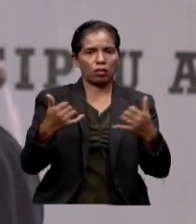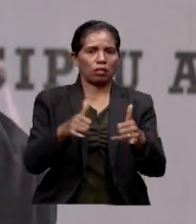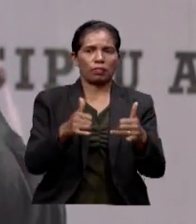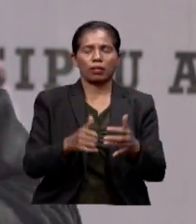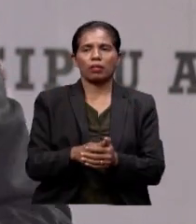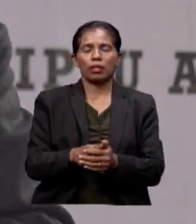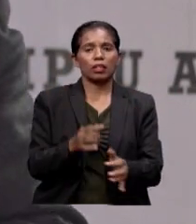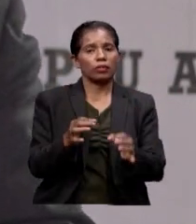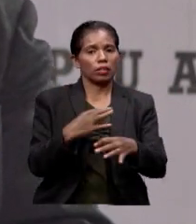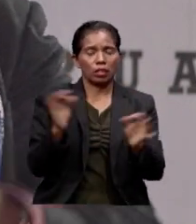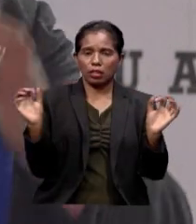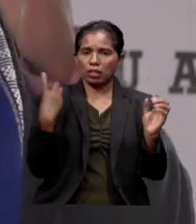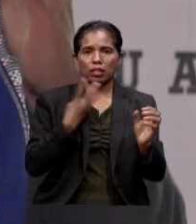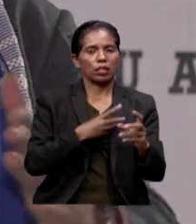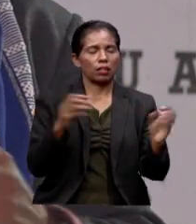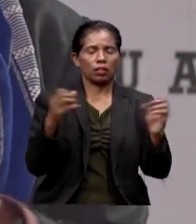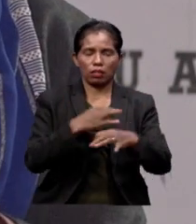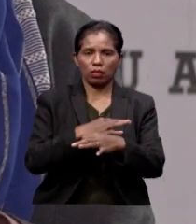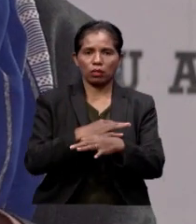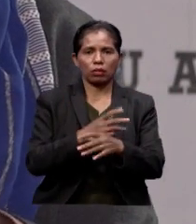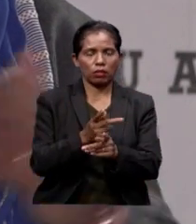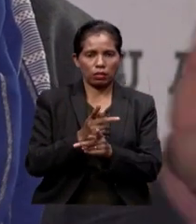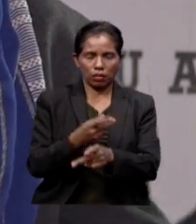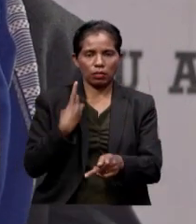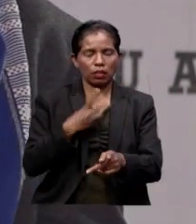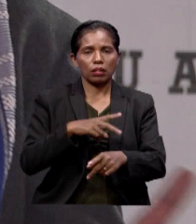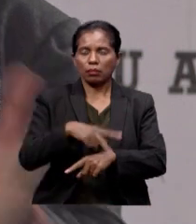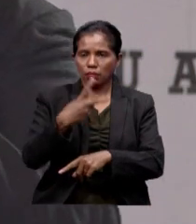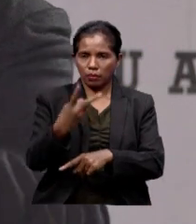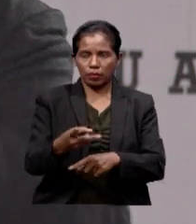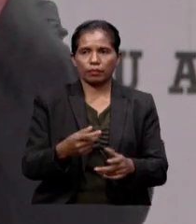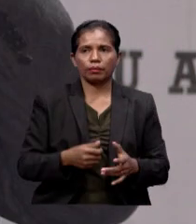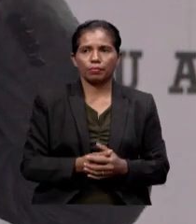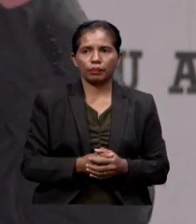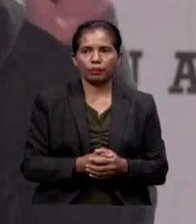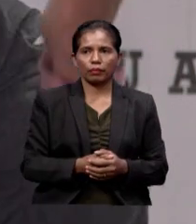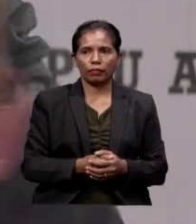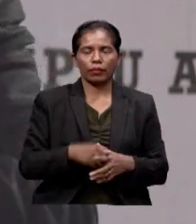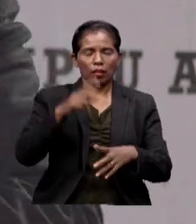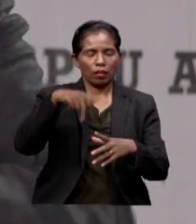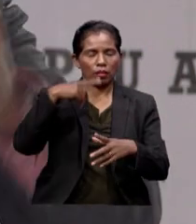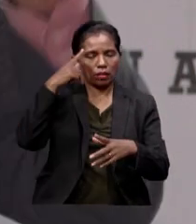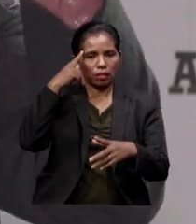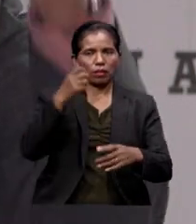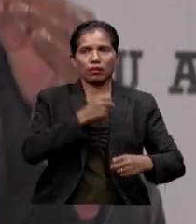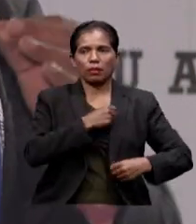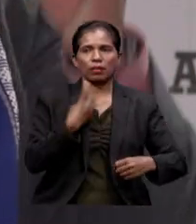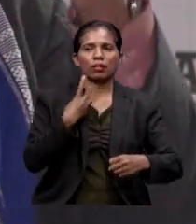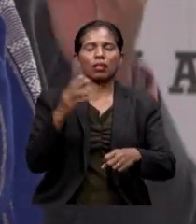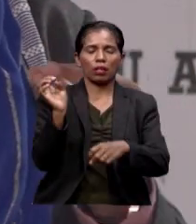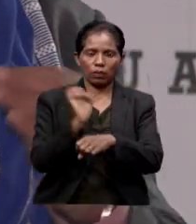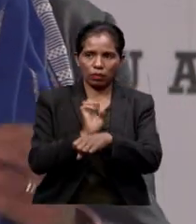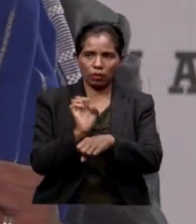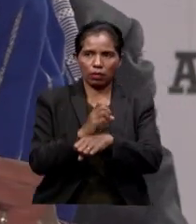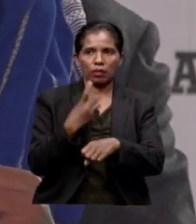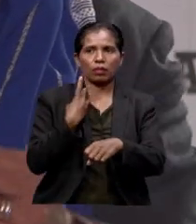Si tala cuidado, ite imba zaun fo umirit nera. Imba zor batem, ita politiku militar batem. Is ekonomikamente,